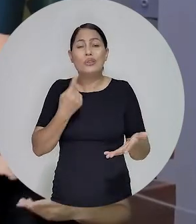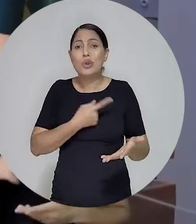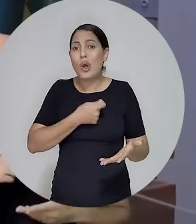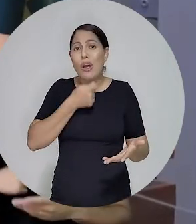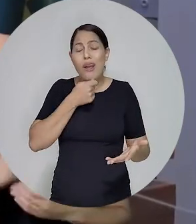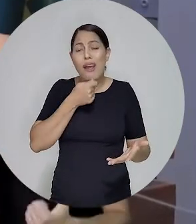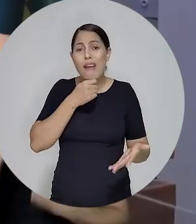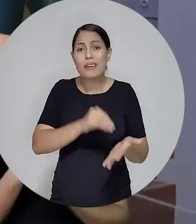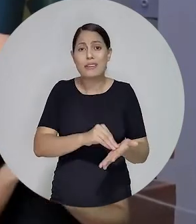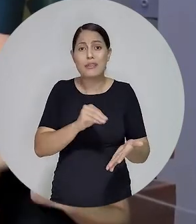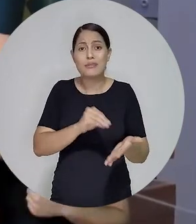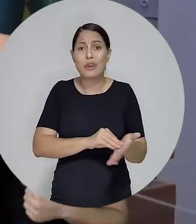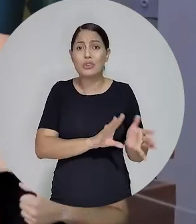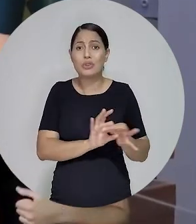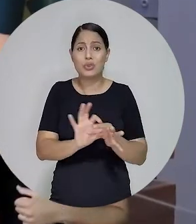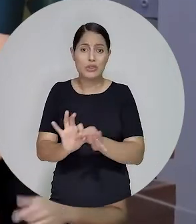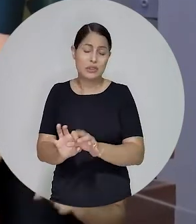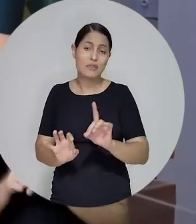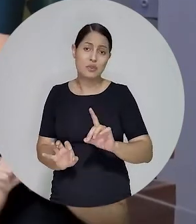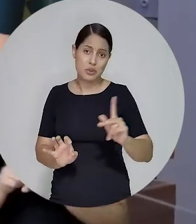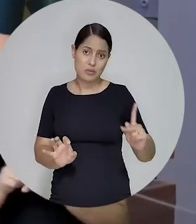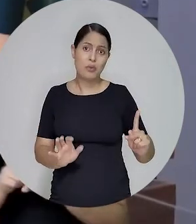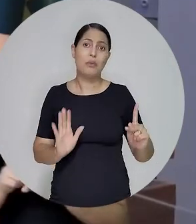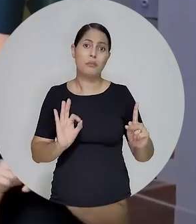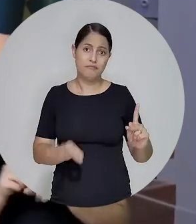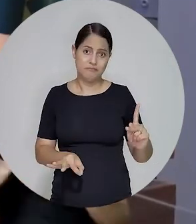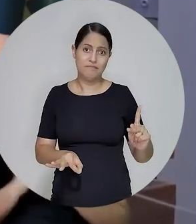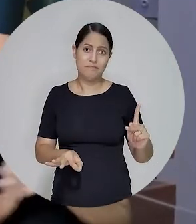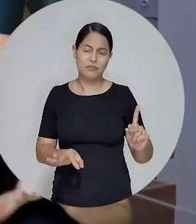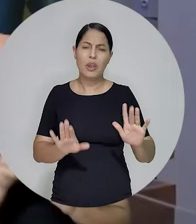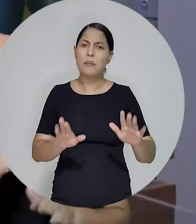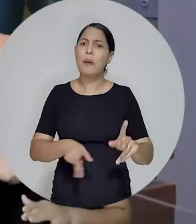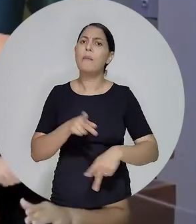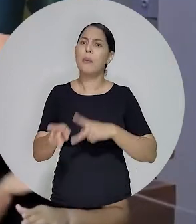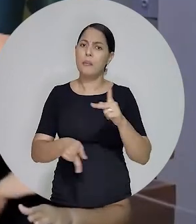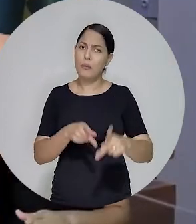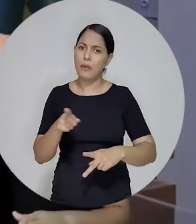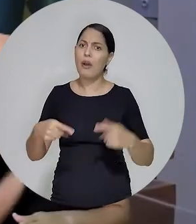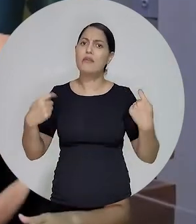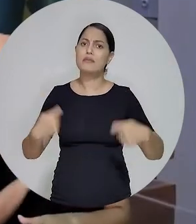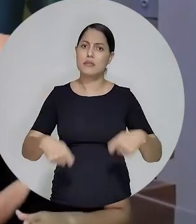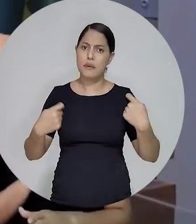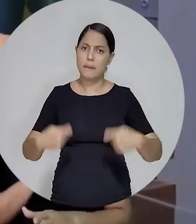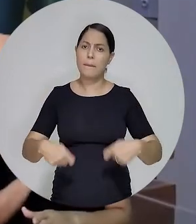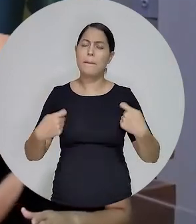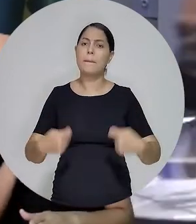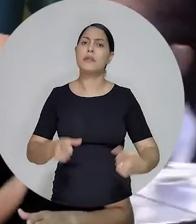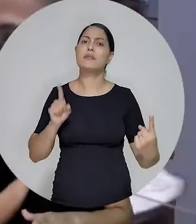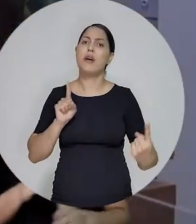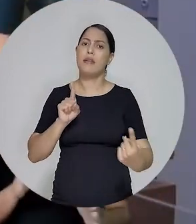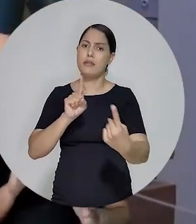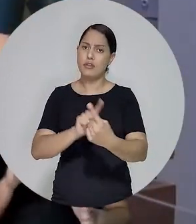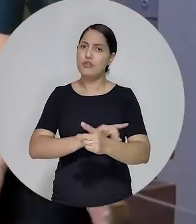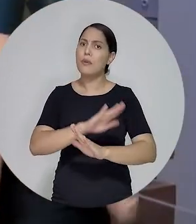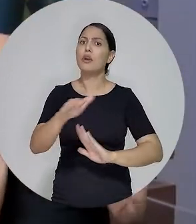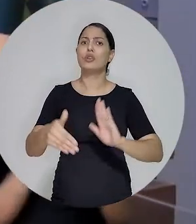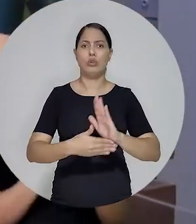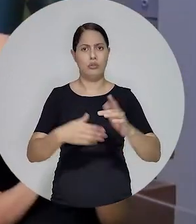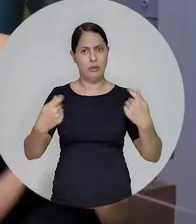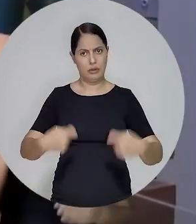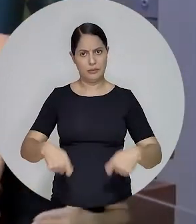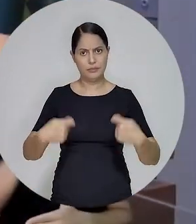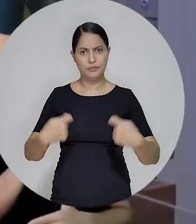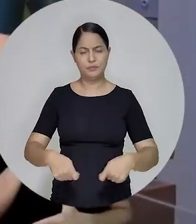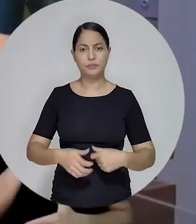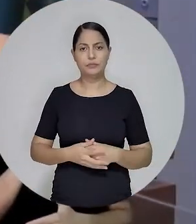conseguimos atingir o objetivo constitucional de completa estruturação da Defensoria. E a população precisa